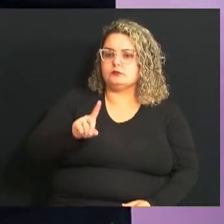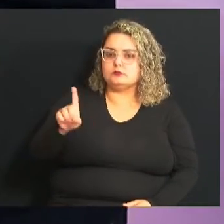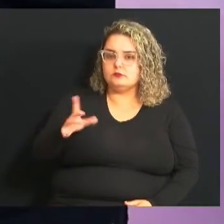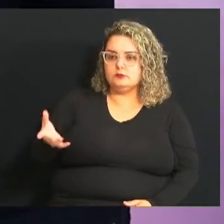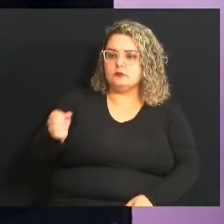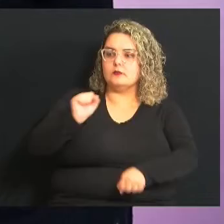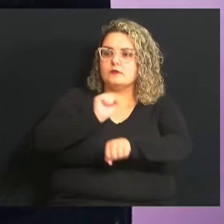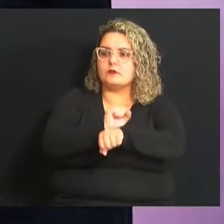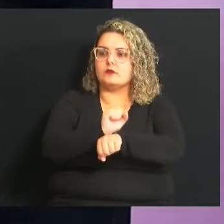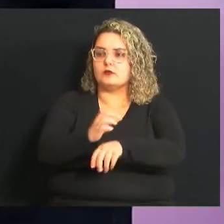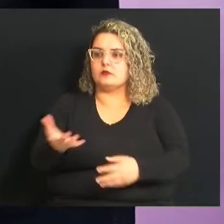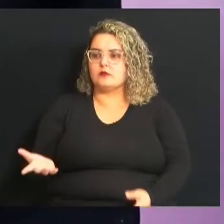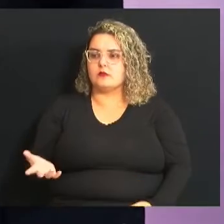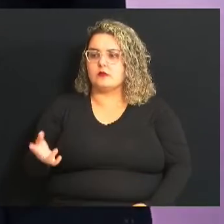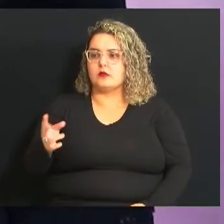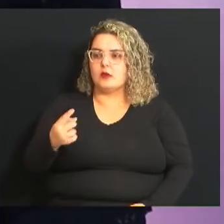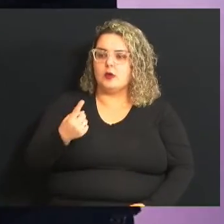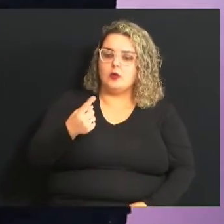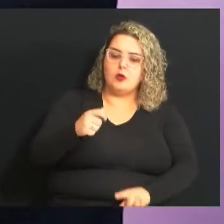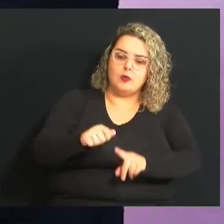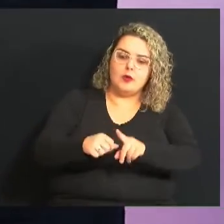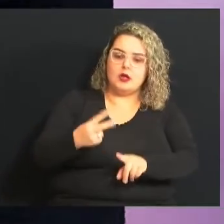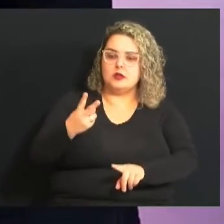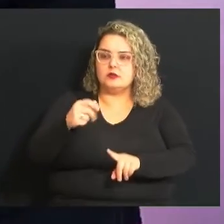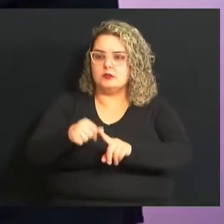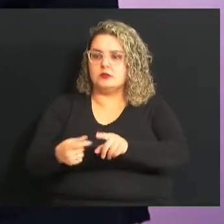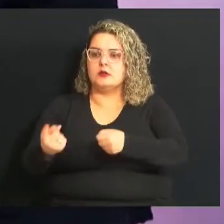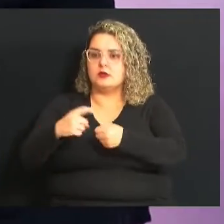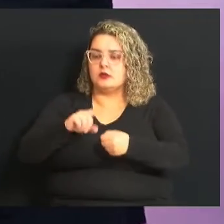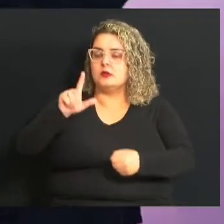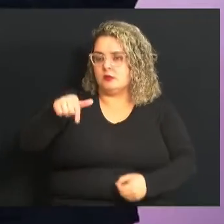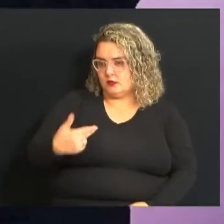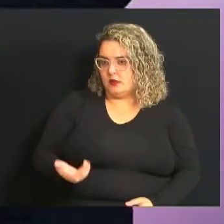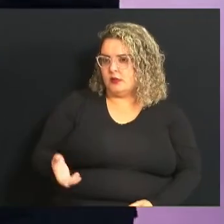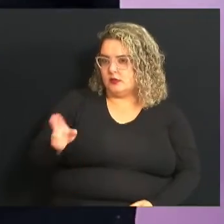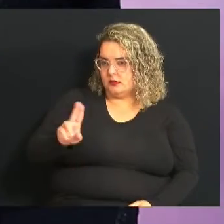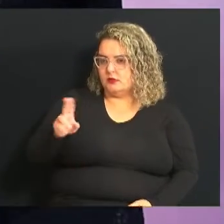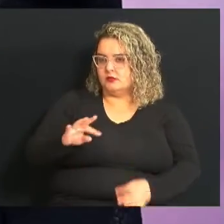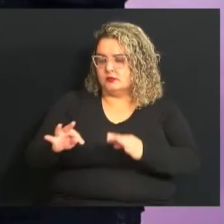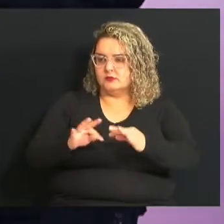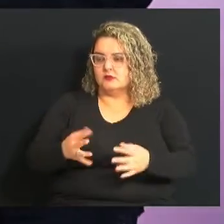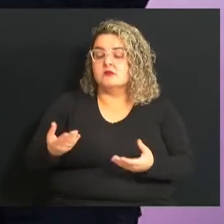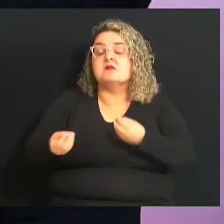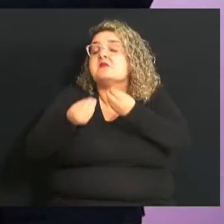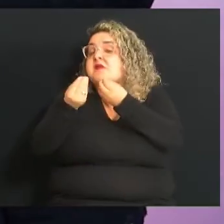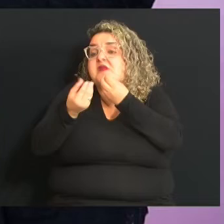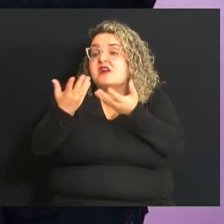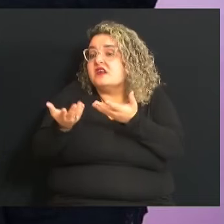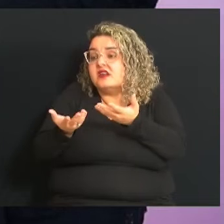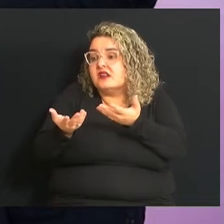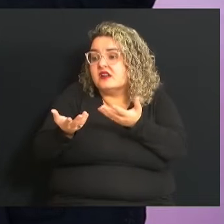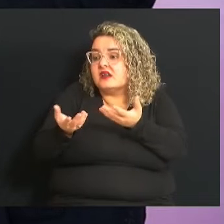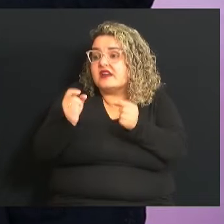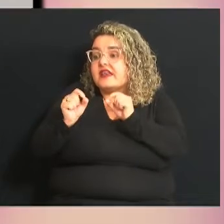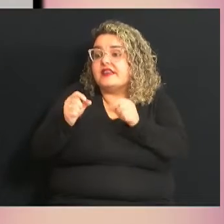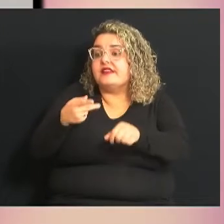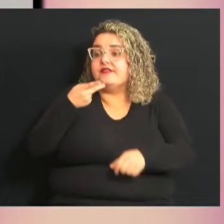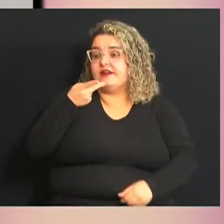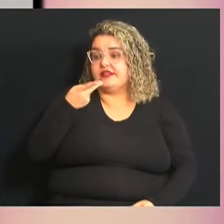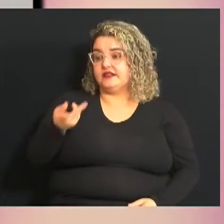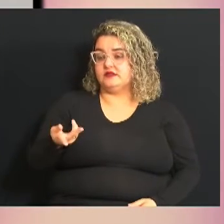olha, vamos ver se daqui 1 mês ou 2 volta, depois a gente aplica essa técnica. O que vocês indicam,